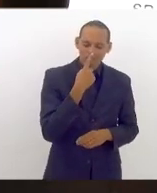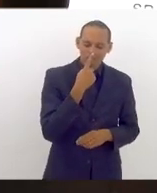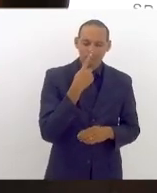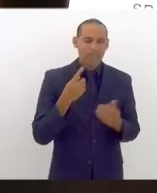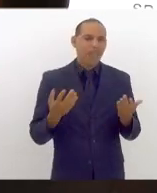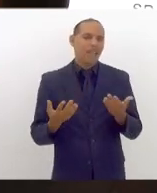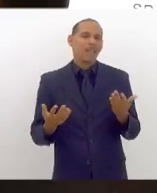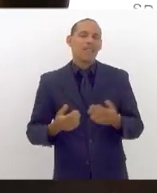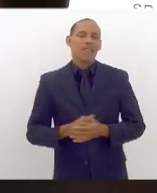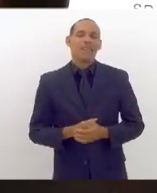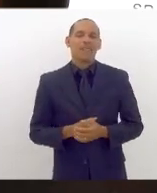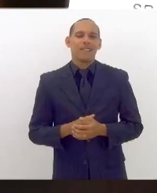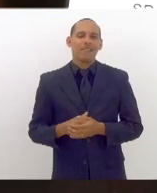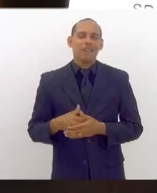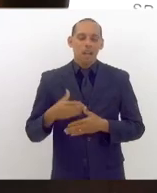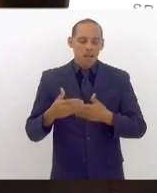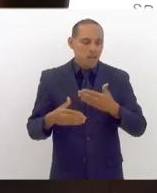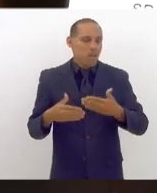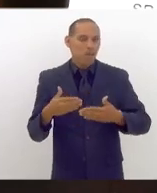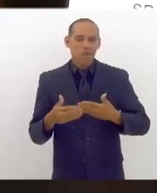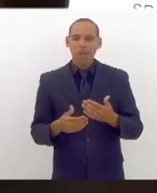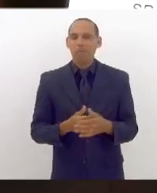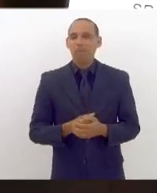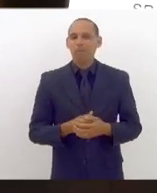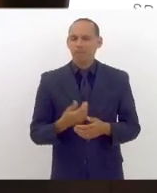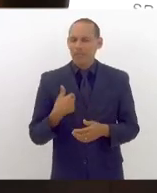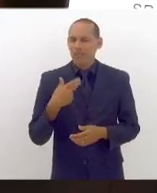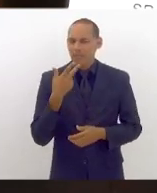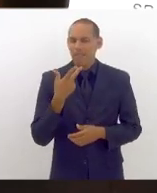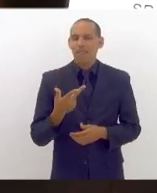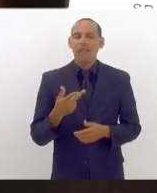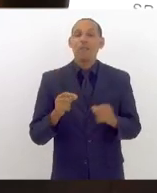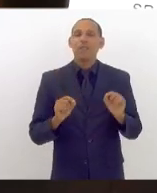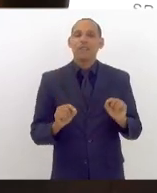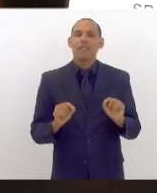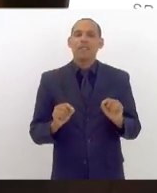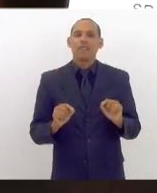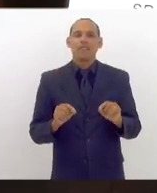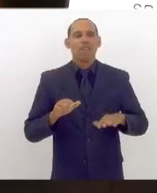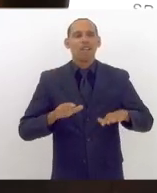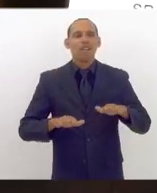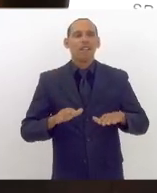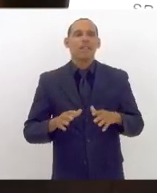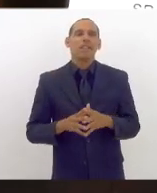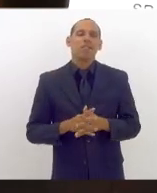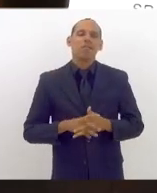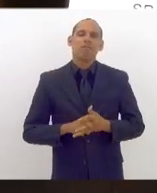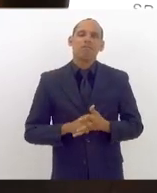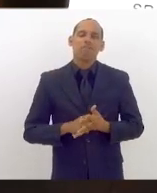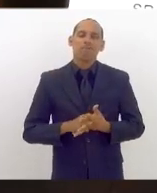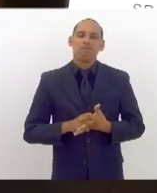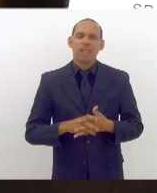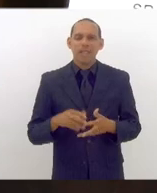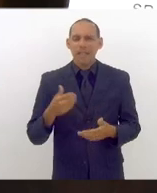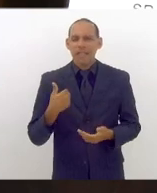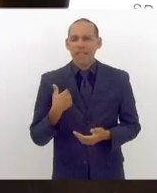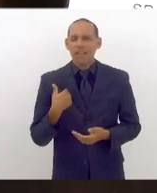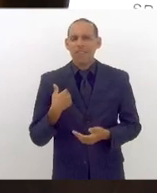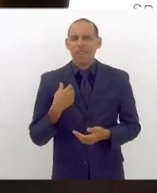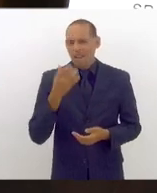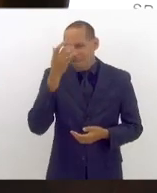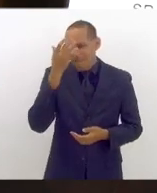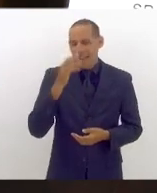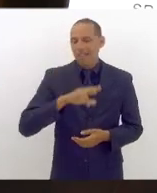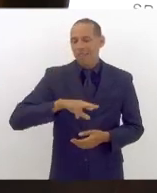grande na sequência e eu vou falar aqui que talvez o eu não sou uma pessoa muito fácil